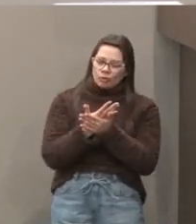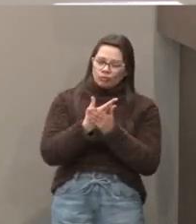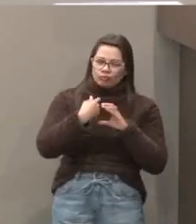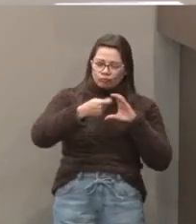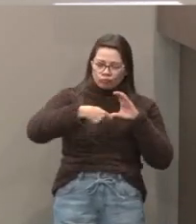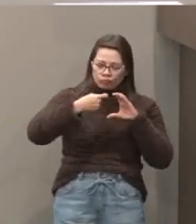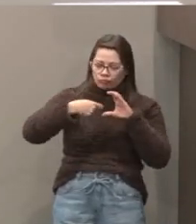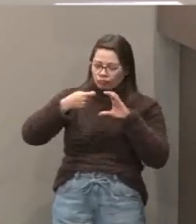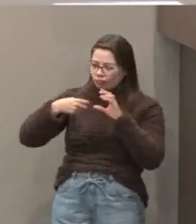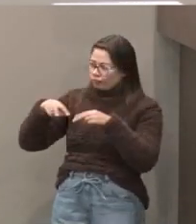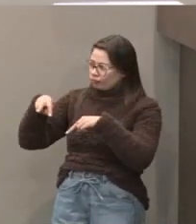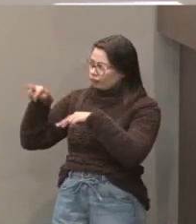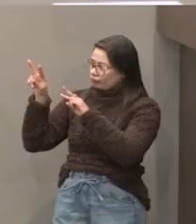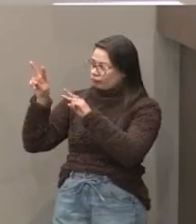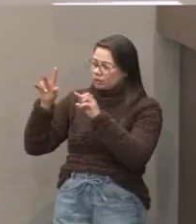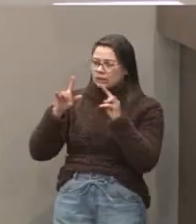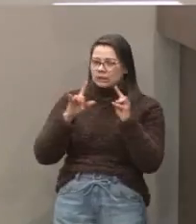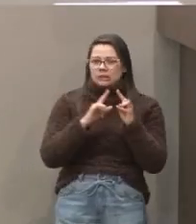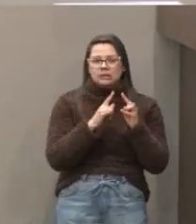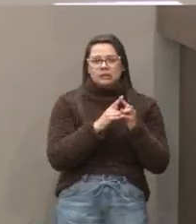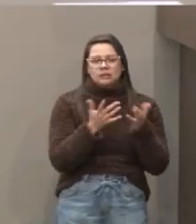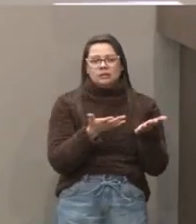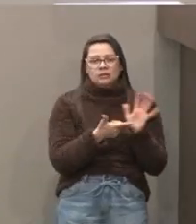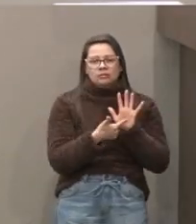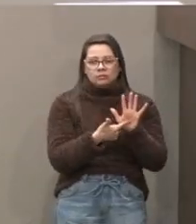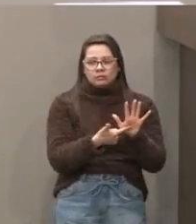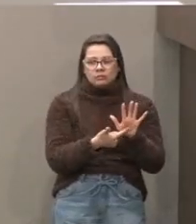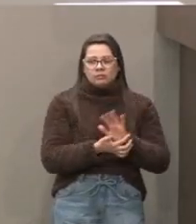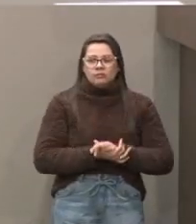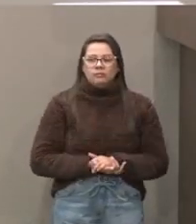vídeo institucional que iremos passar nesse momento.